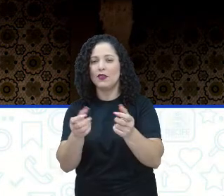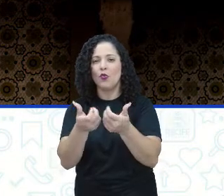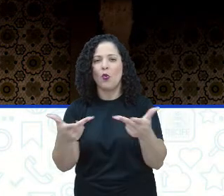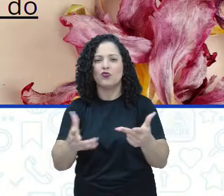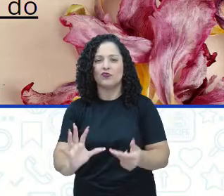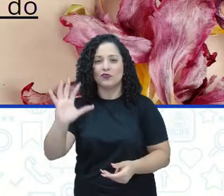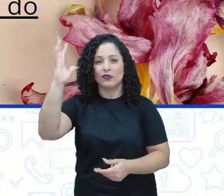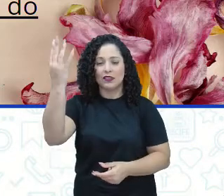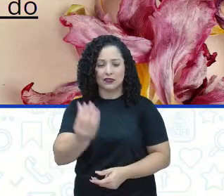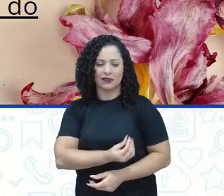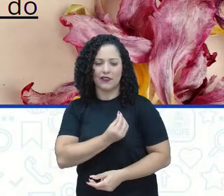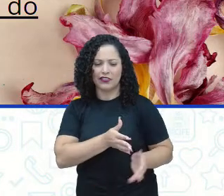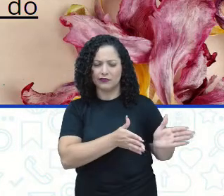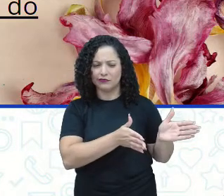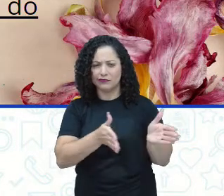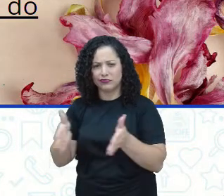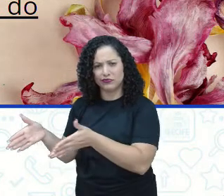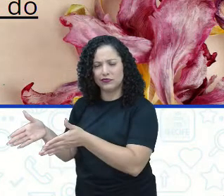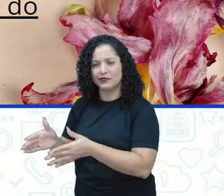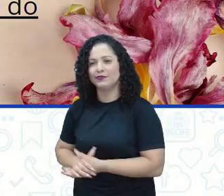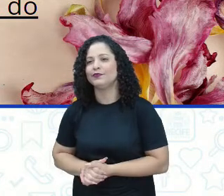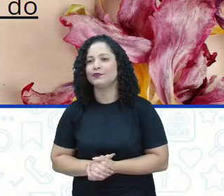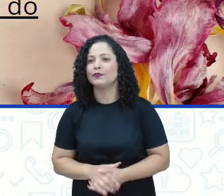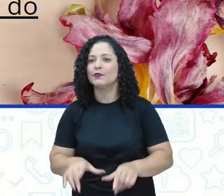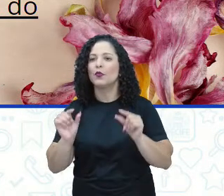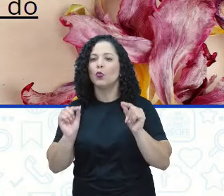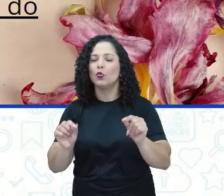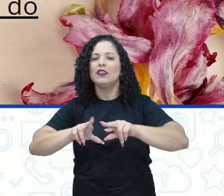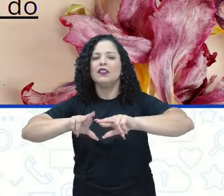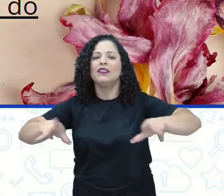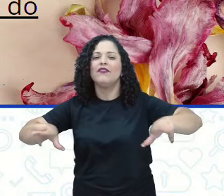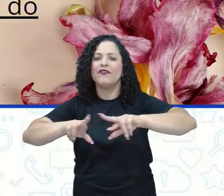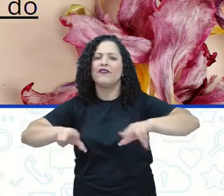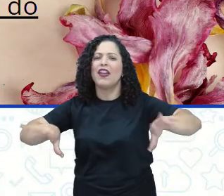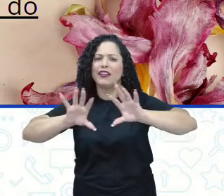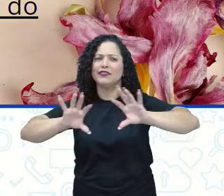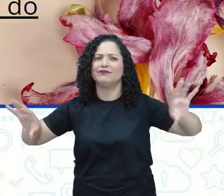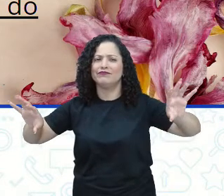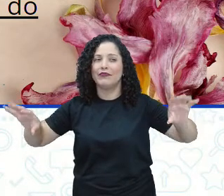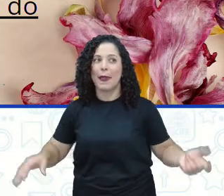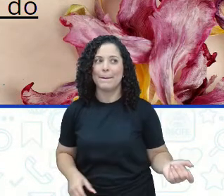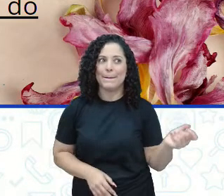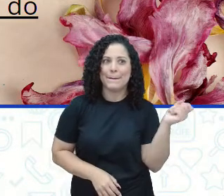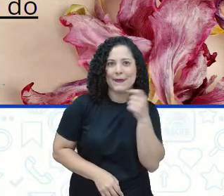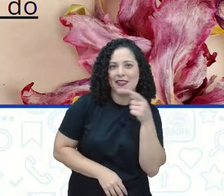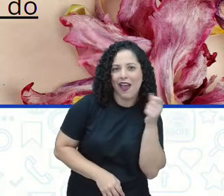cotidianas. Então, ó, qual seria uma diferença entre a anedota e a piada? Veja,